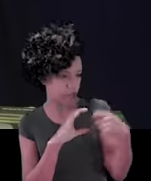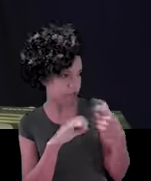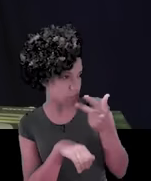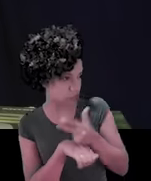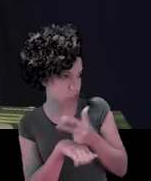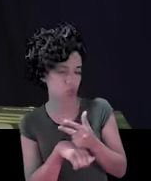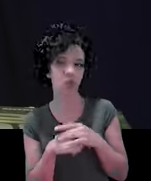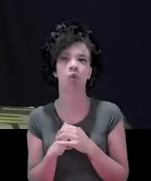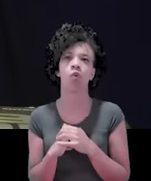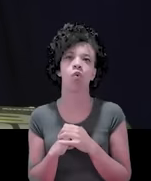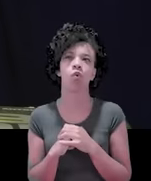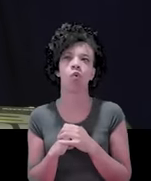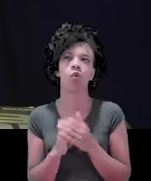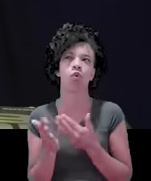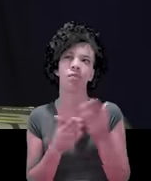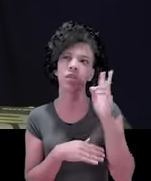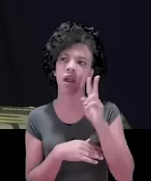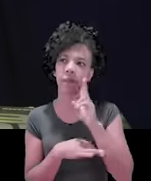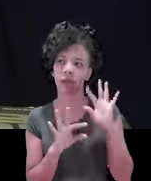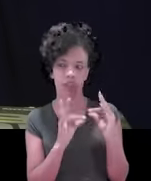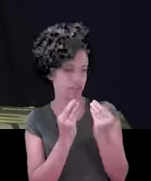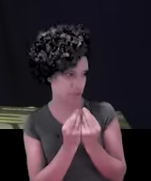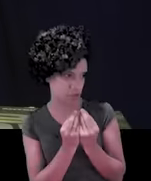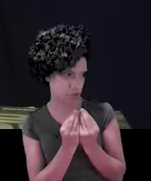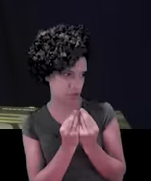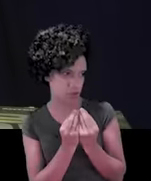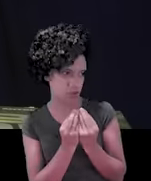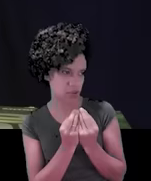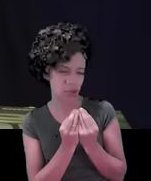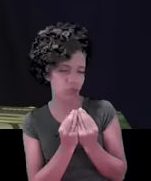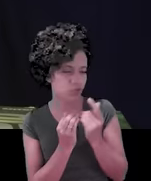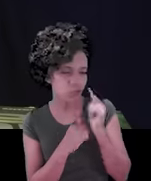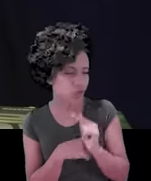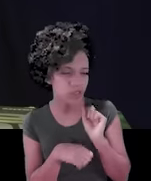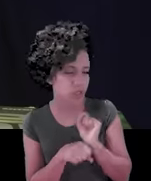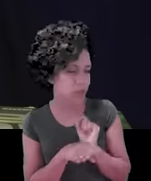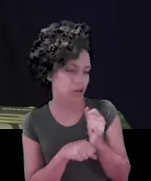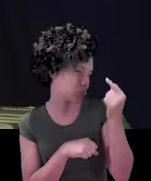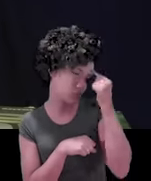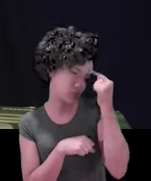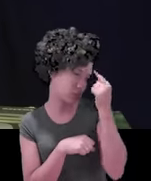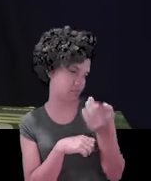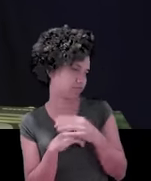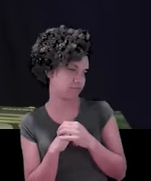tenho que levar esse vídeo começou a me lembrar da minha família é separar os pensamentos